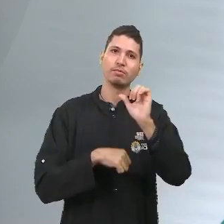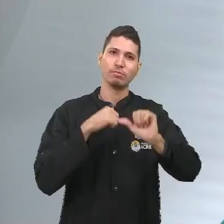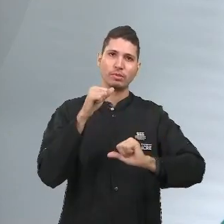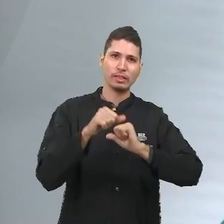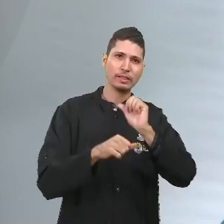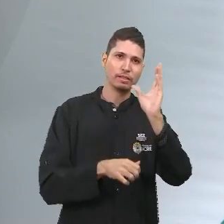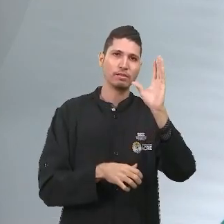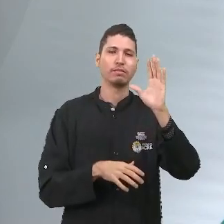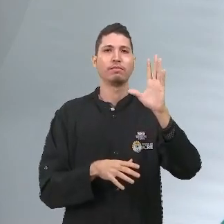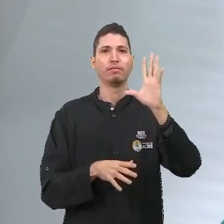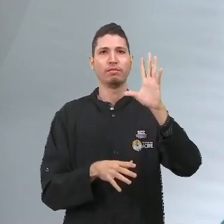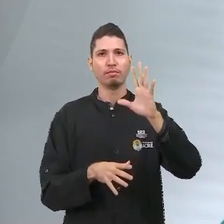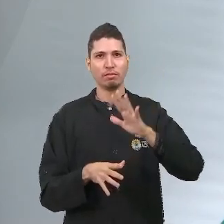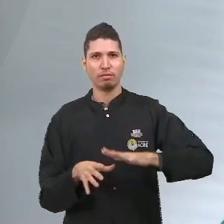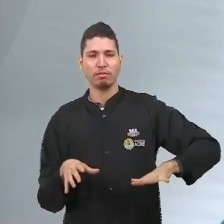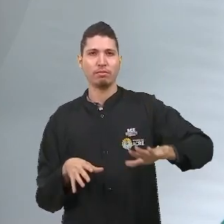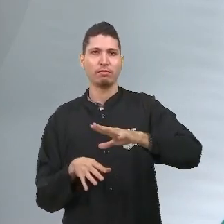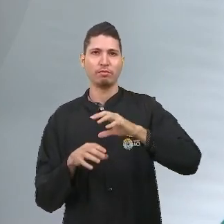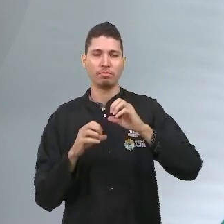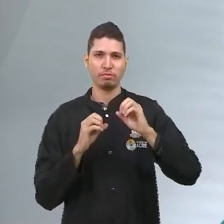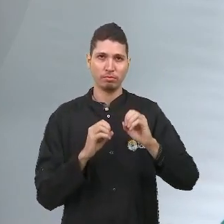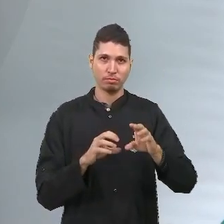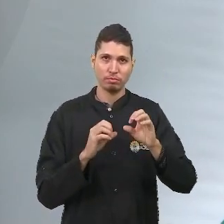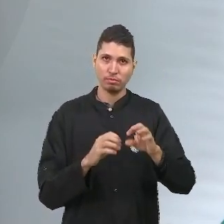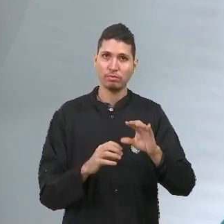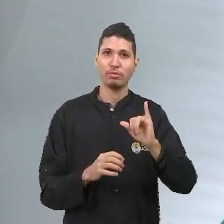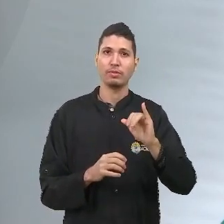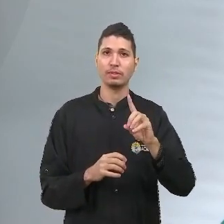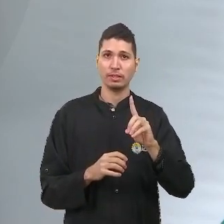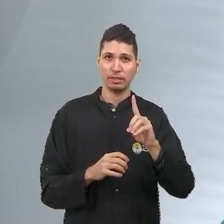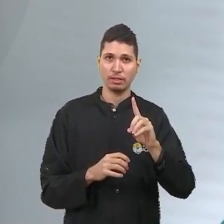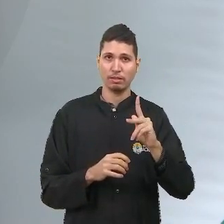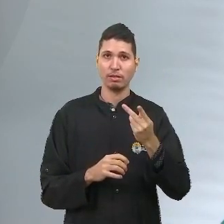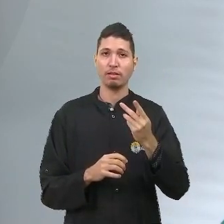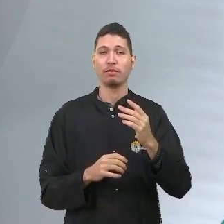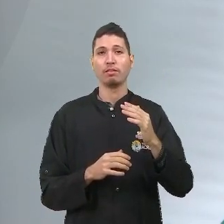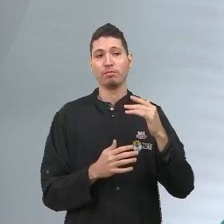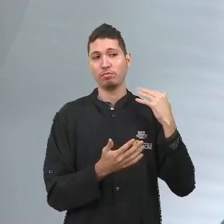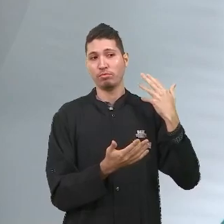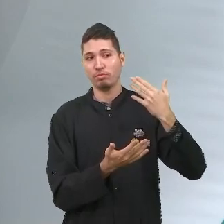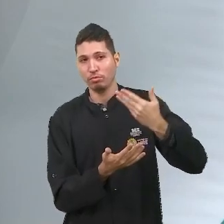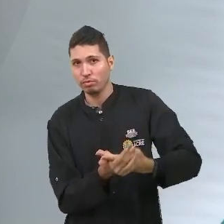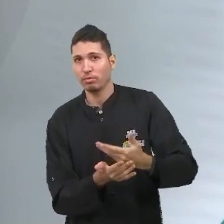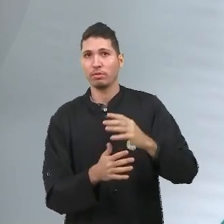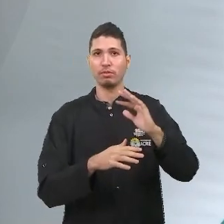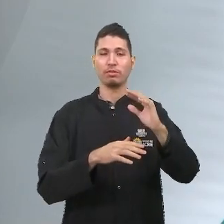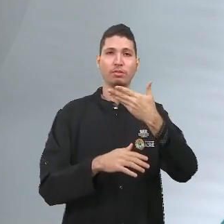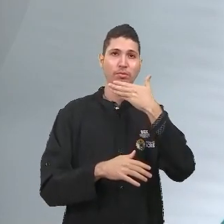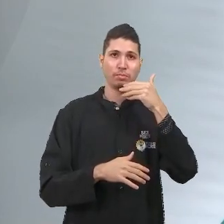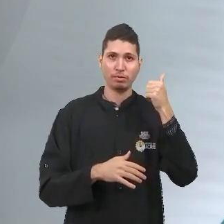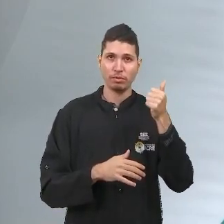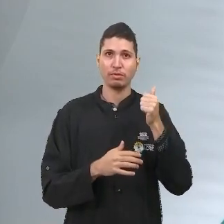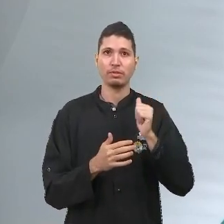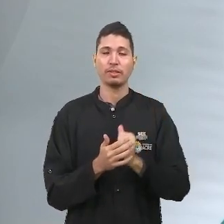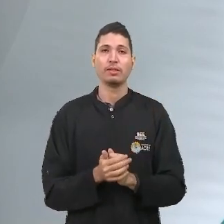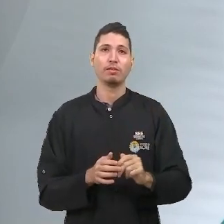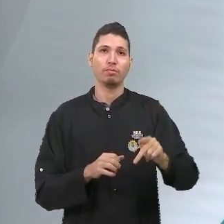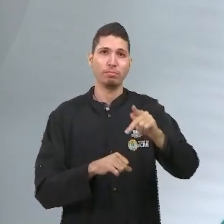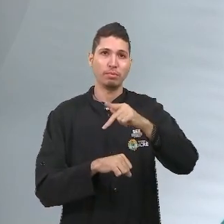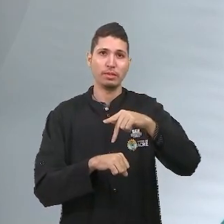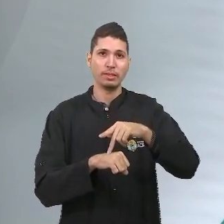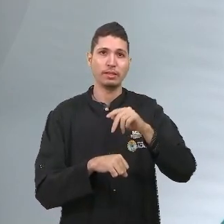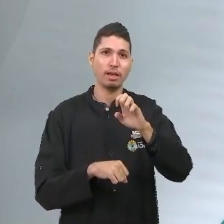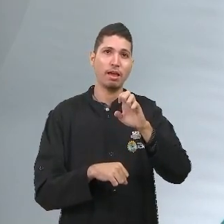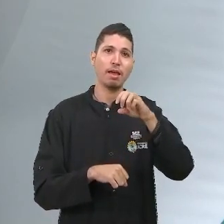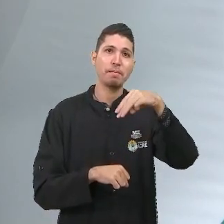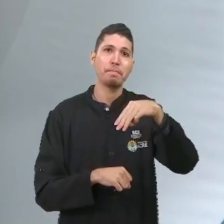com o tempo vem melhorado e vem aumentado o IDH brasileiro, né? Hoje em dia o Brasil ele é um país emergente. O que é isso? Um